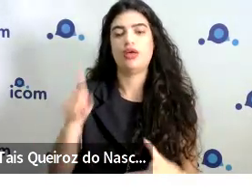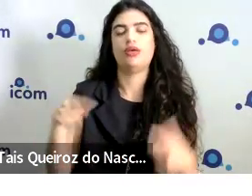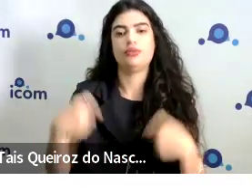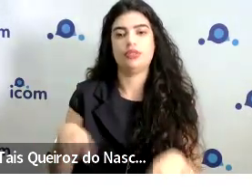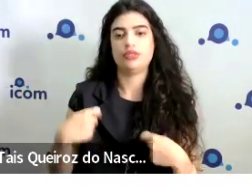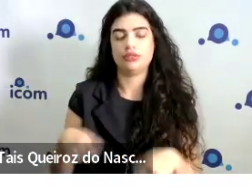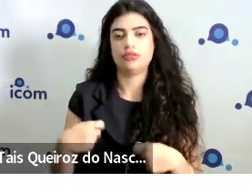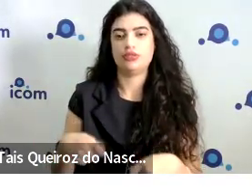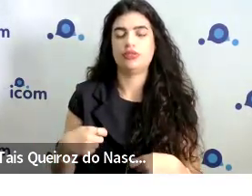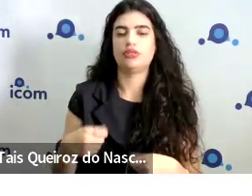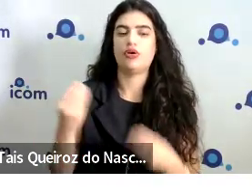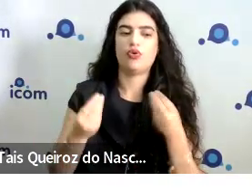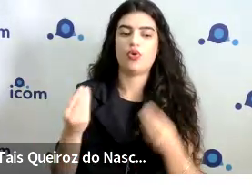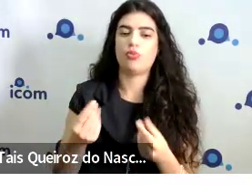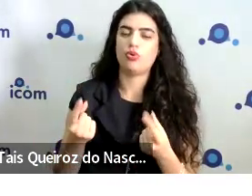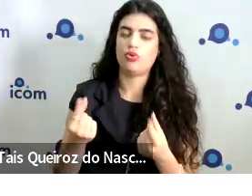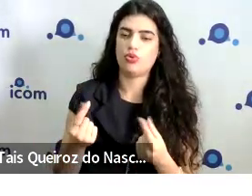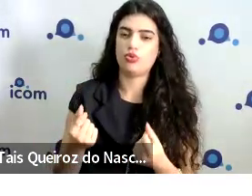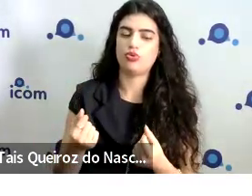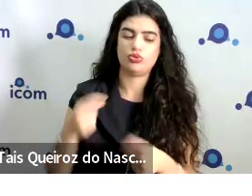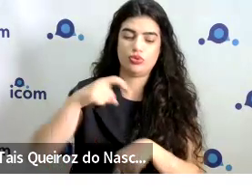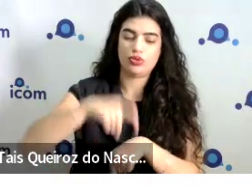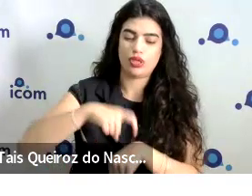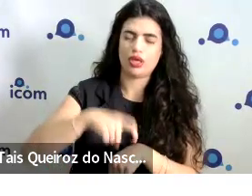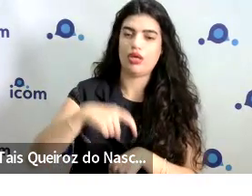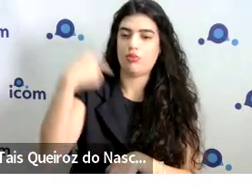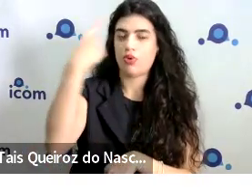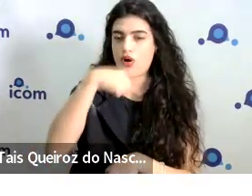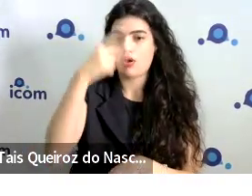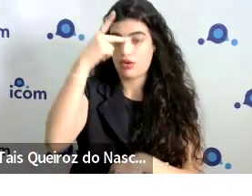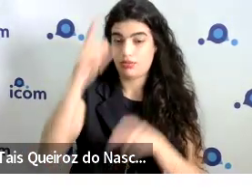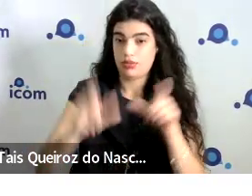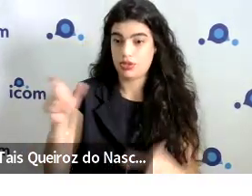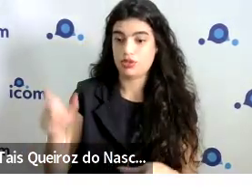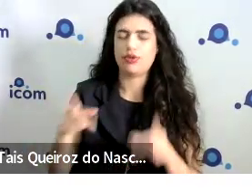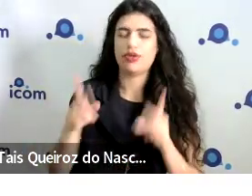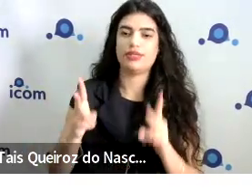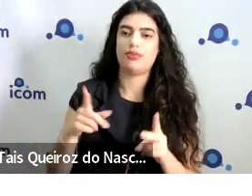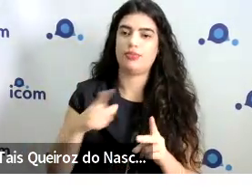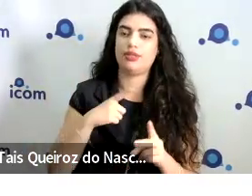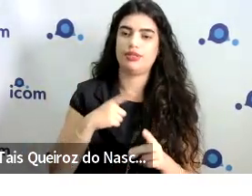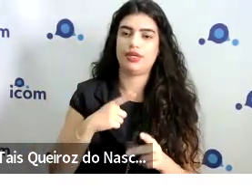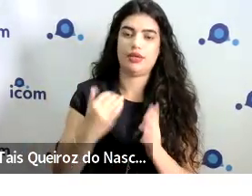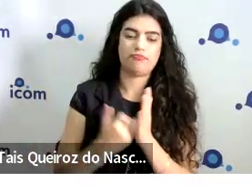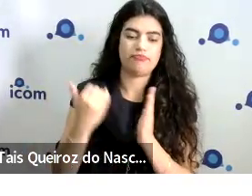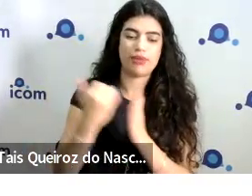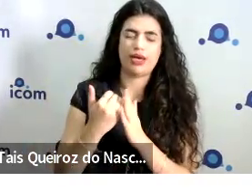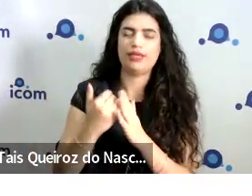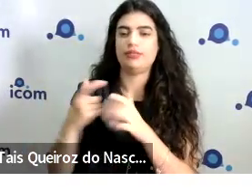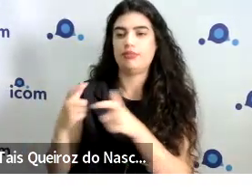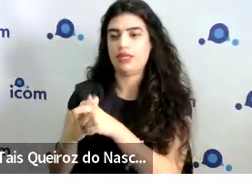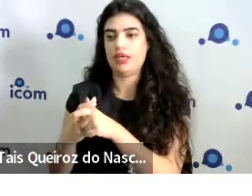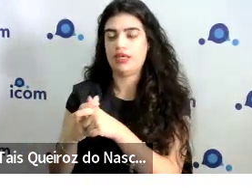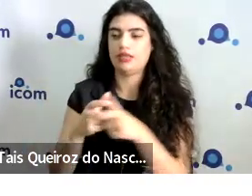necessidade de custo de tempo, horas, pessoas, ele sempre vai ser mais representativo em pequenas e médias empresas do que em